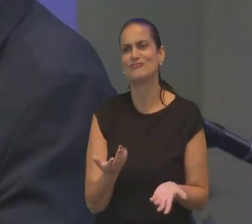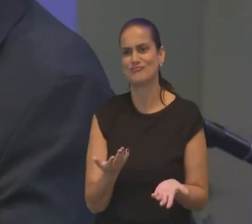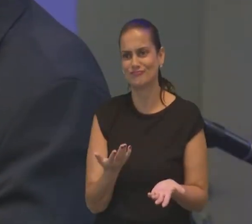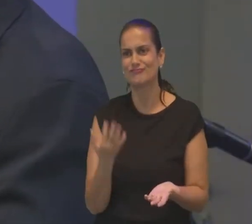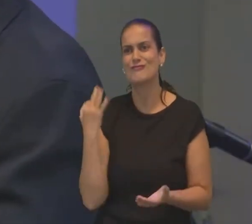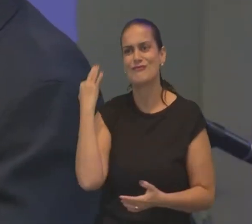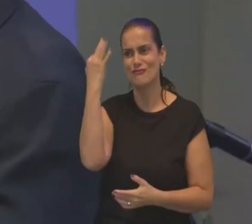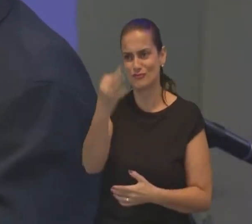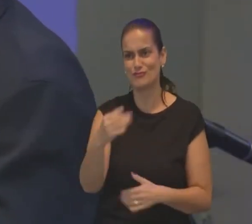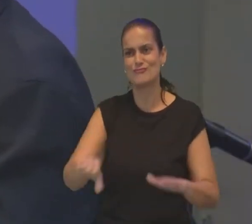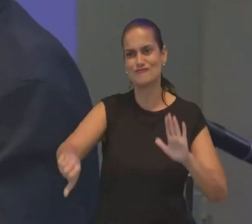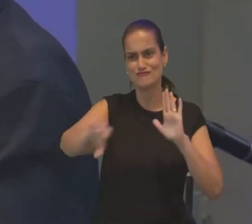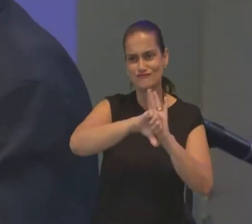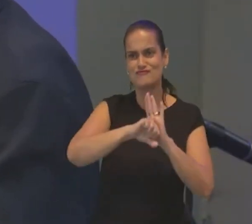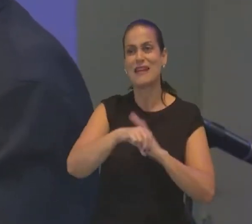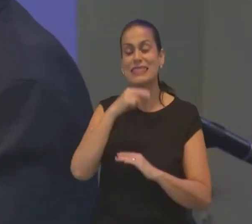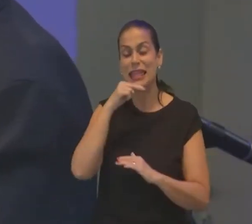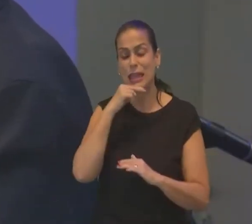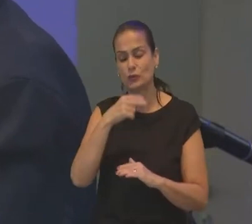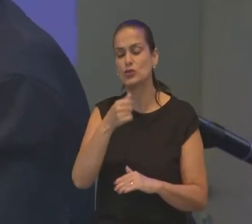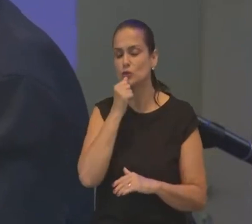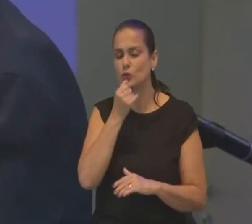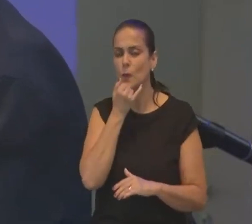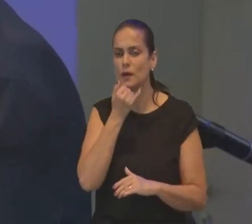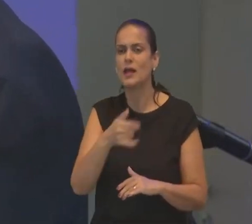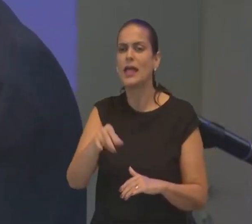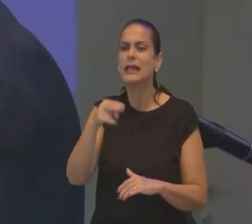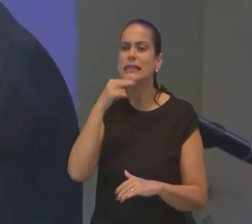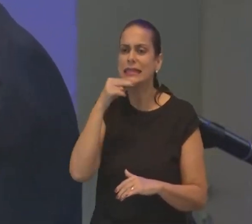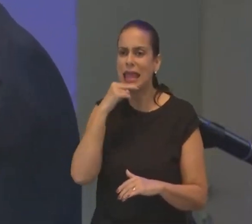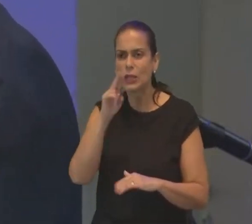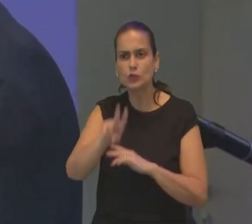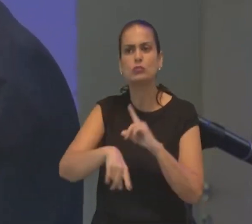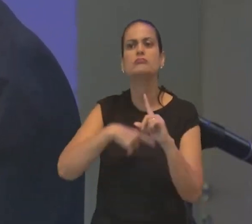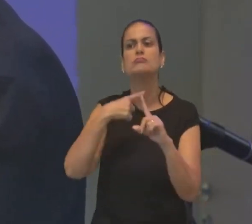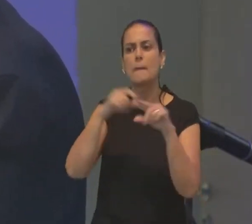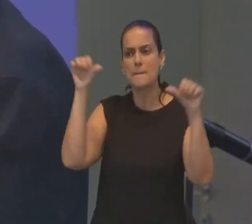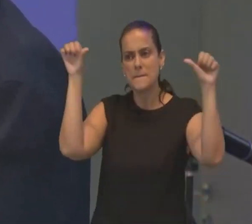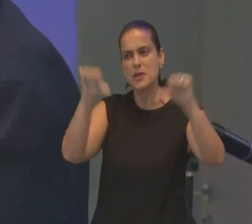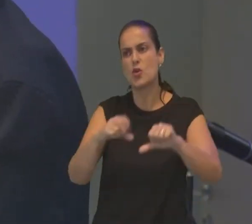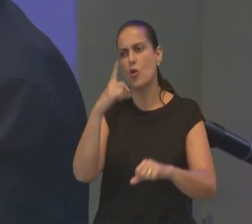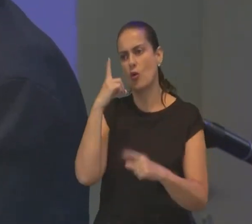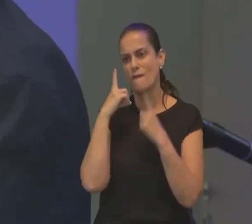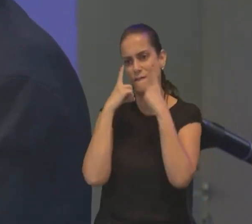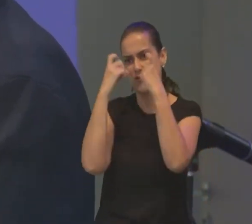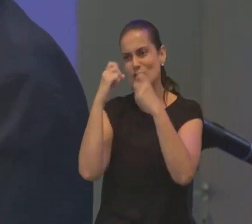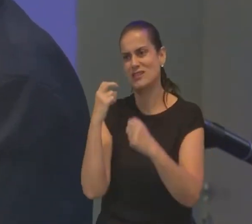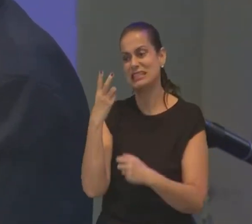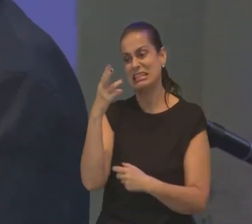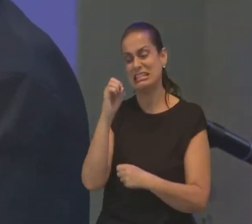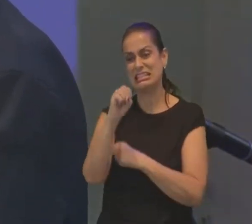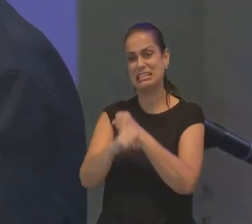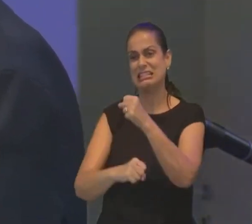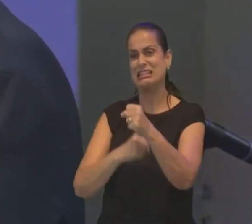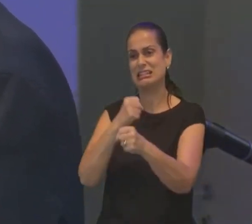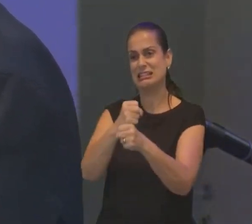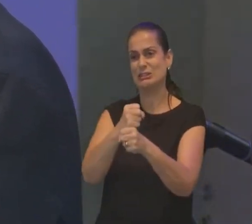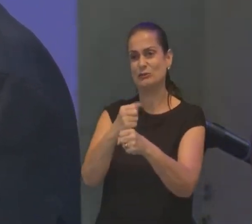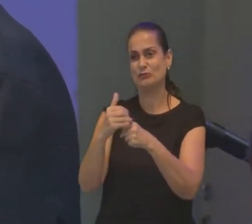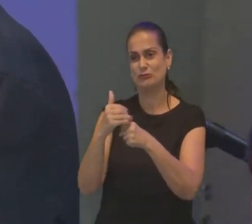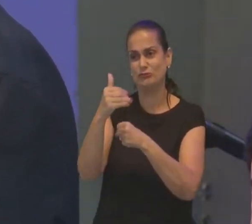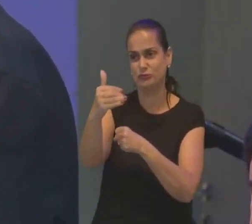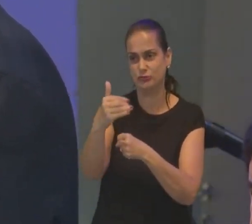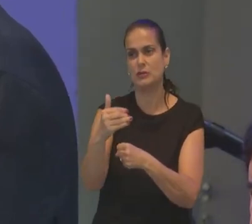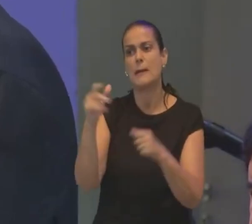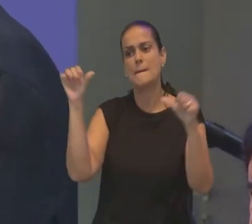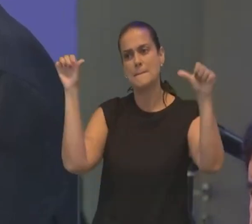Hoje a gente está pagando uma conta, um preço. Mas daqui a 30 anos o preço vai ser maior.